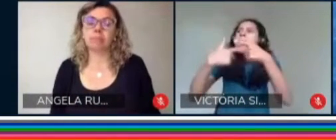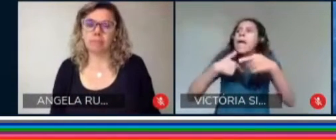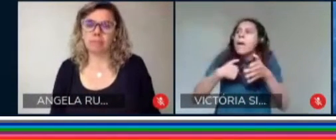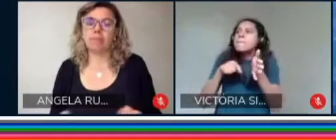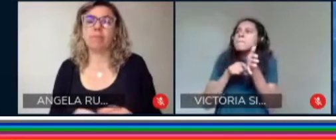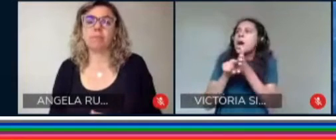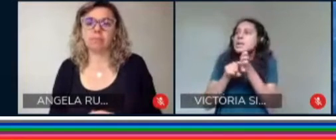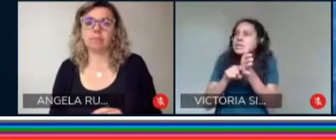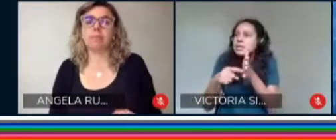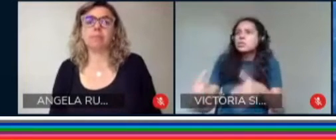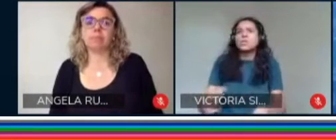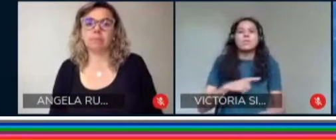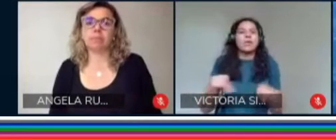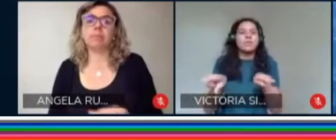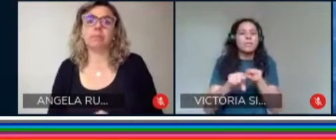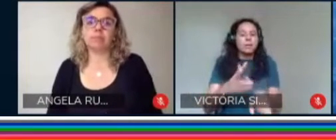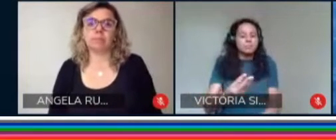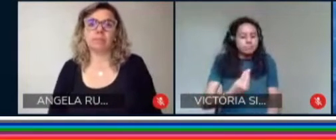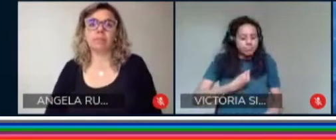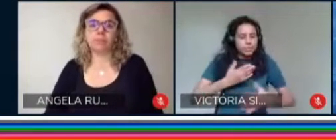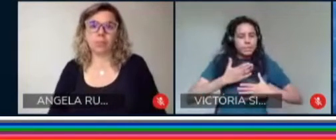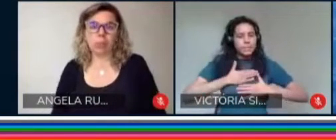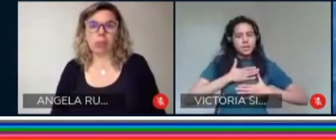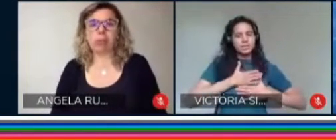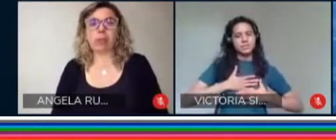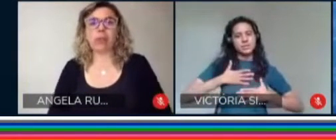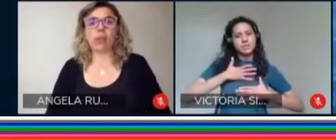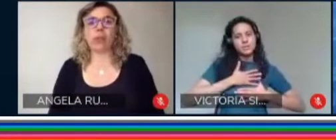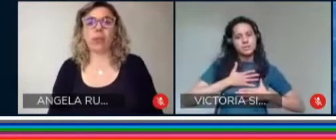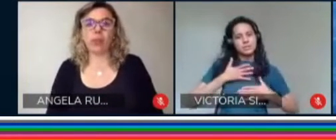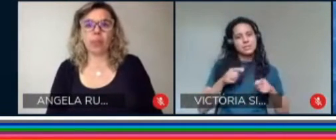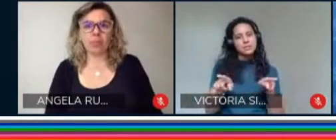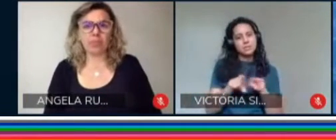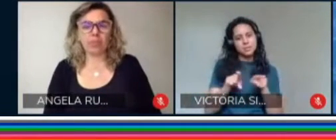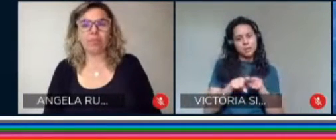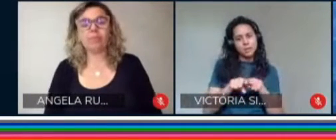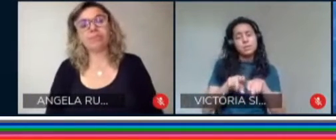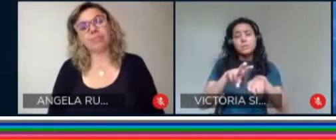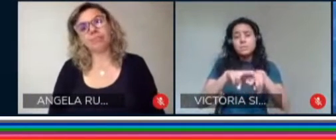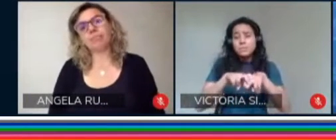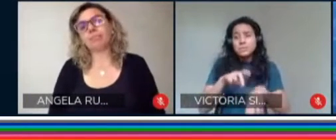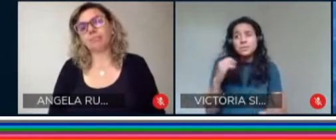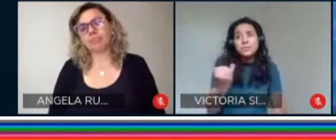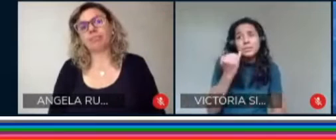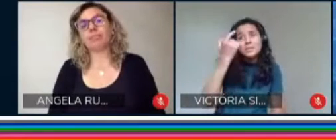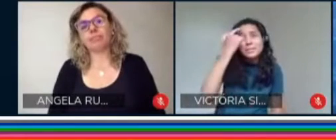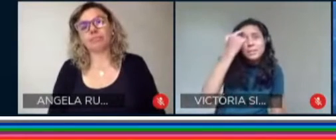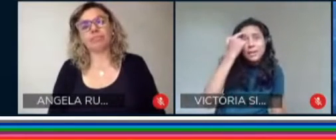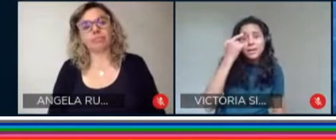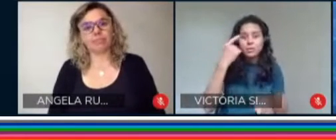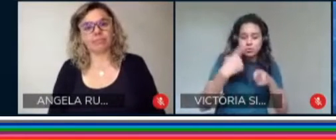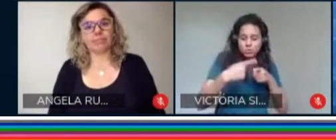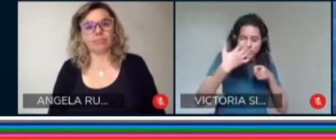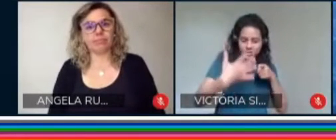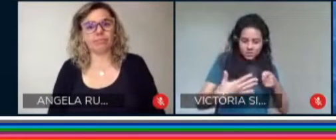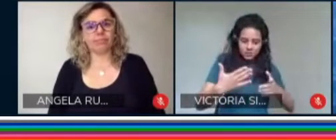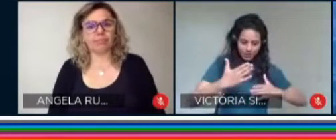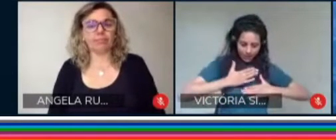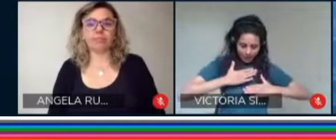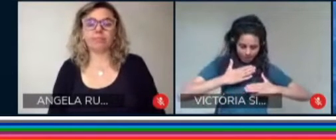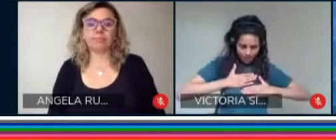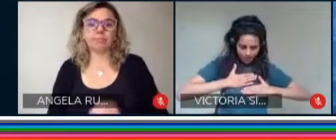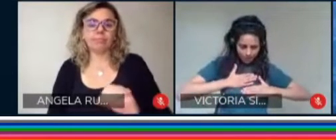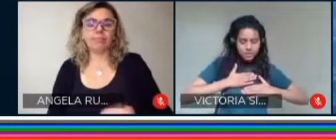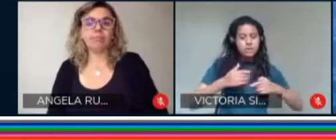porque você vai passar muito tempo em cima disso, né? Então pensar numa boa justificativa para o mundo e para você de estar desenvolvendo esse